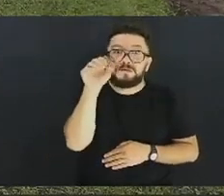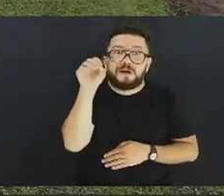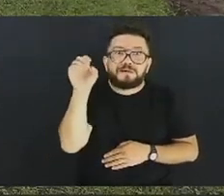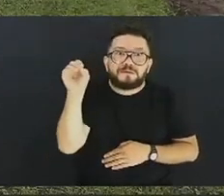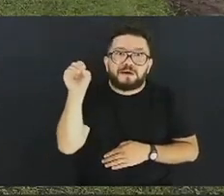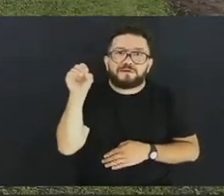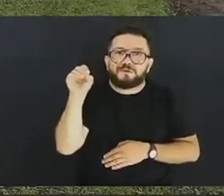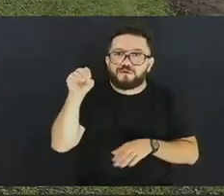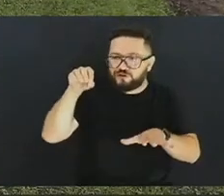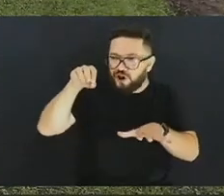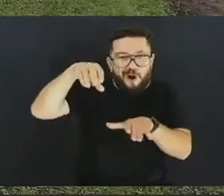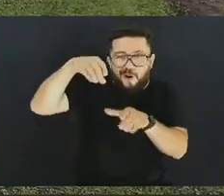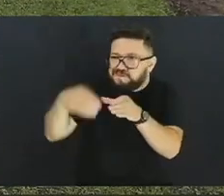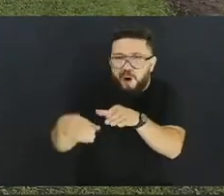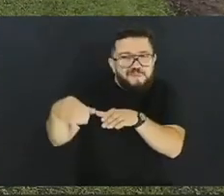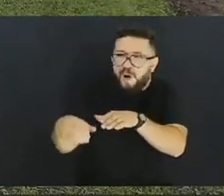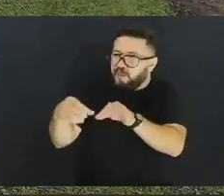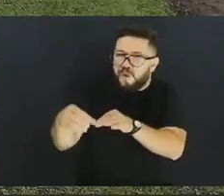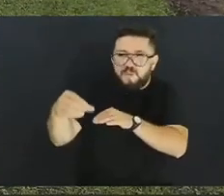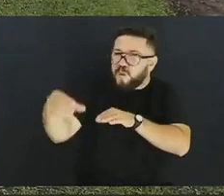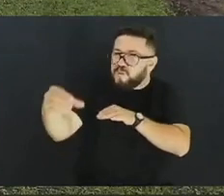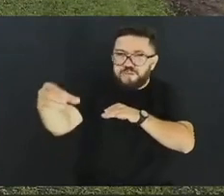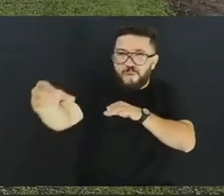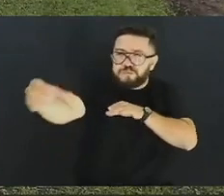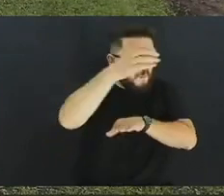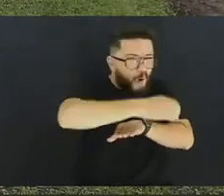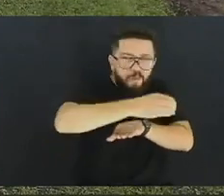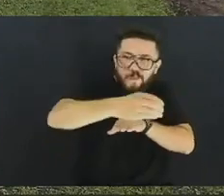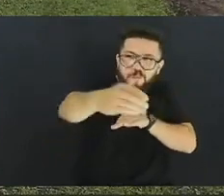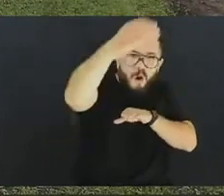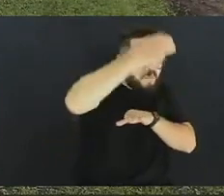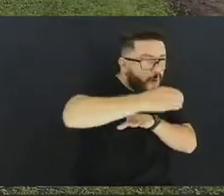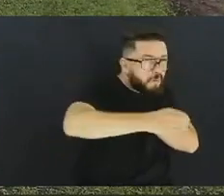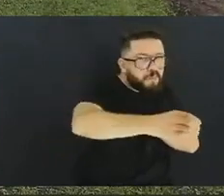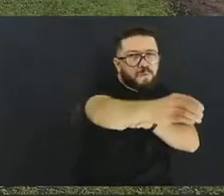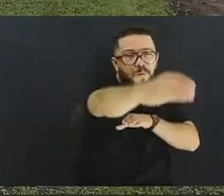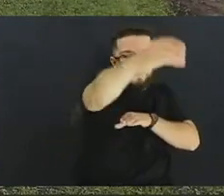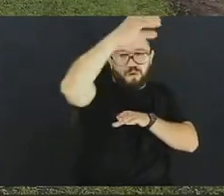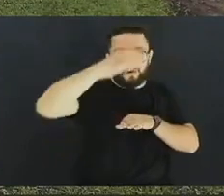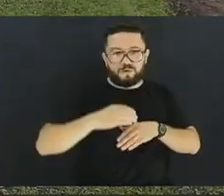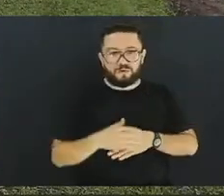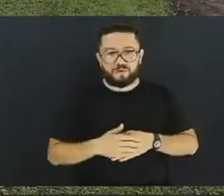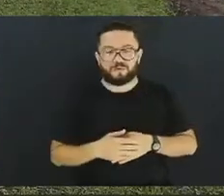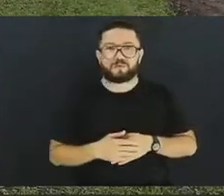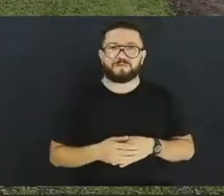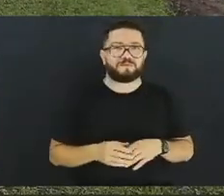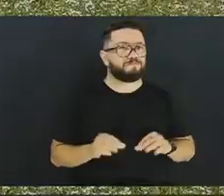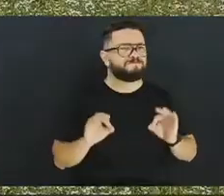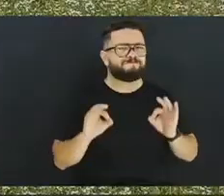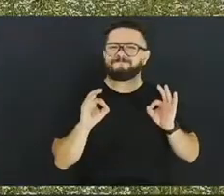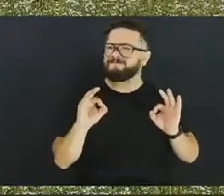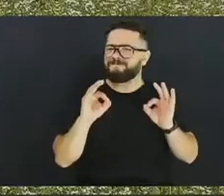entusiasmo imenso, porque alguém já está acreditando. E logo, logo nós vamos poder mostrar o resultado econômico disso